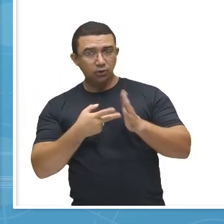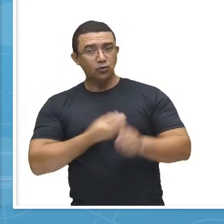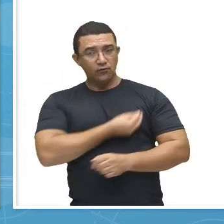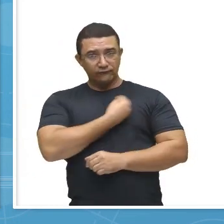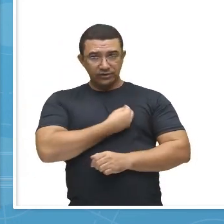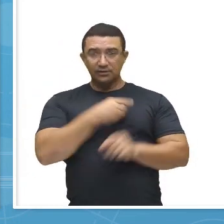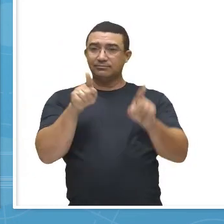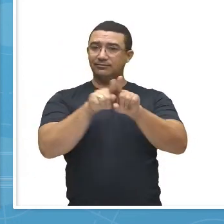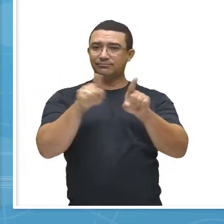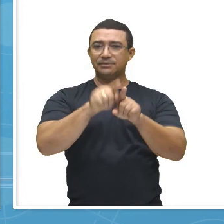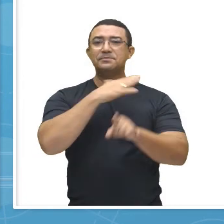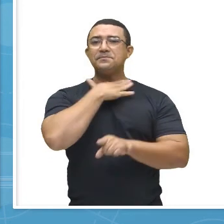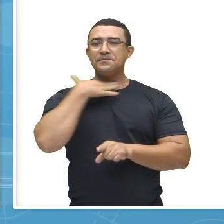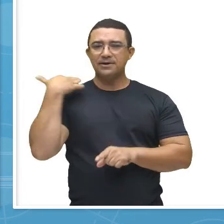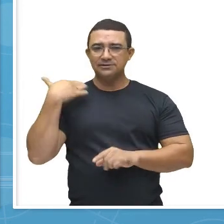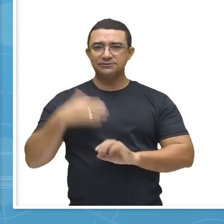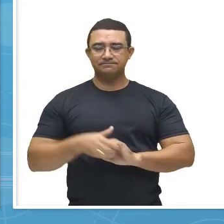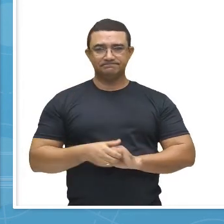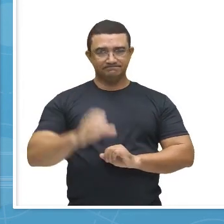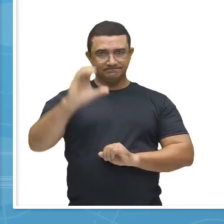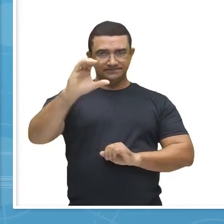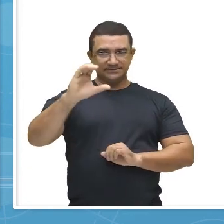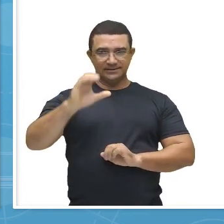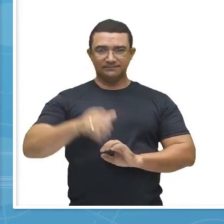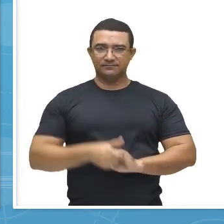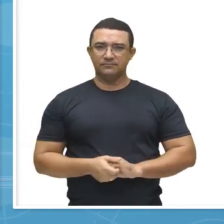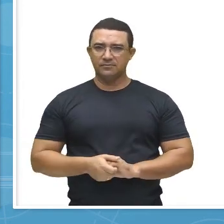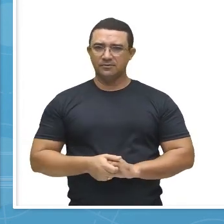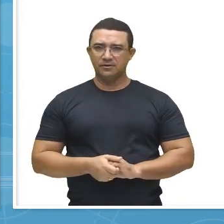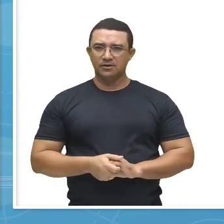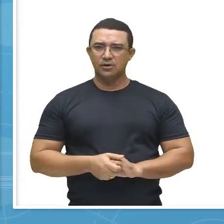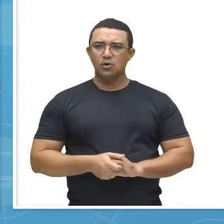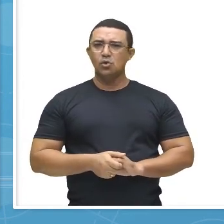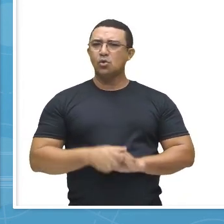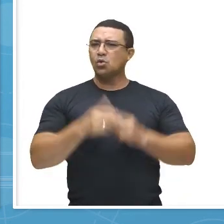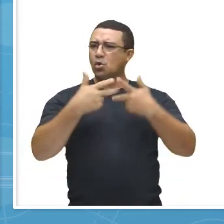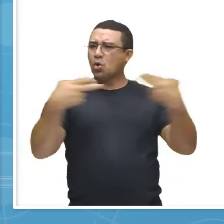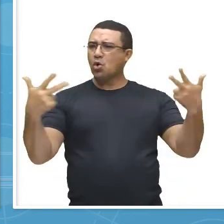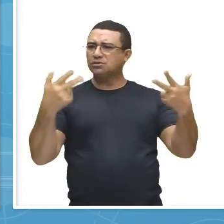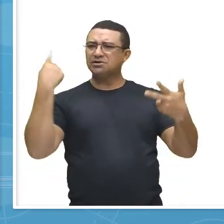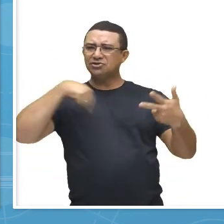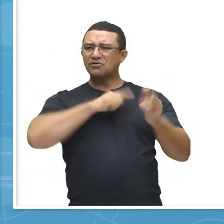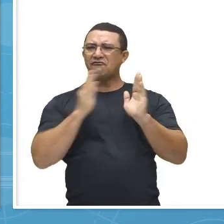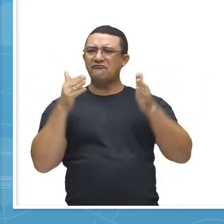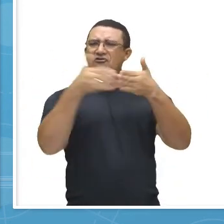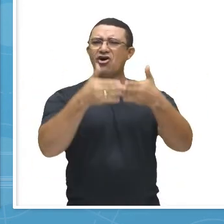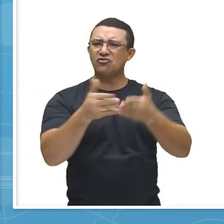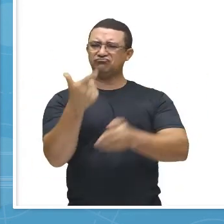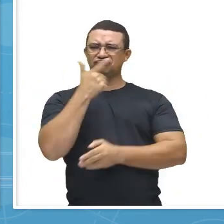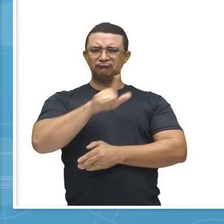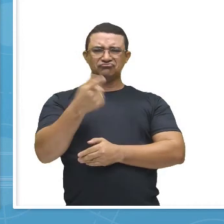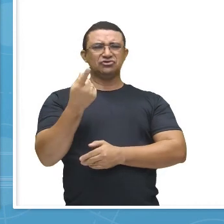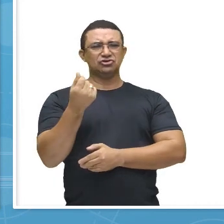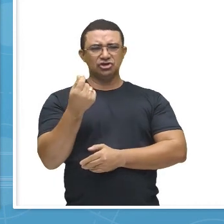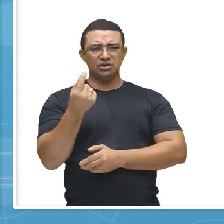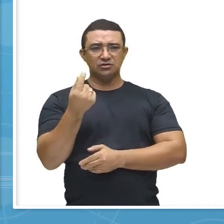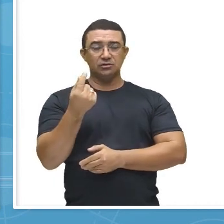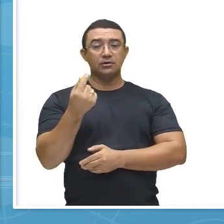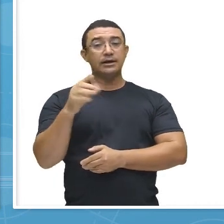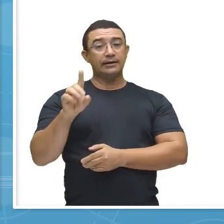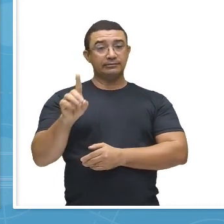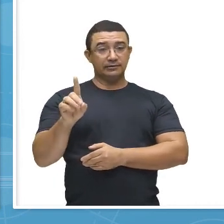morte? Letra C. Aquilo que nos dedicamos a ganhar dinheiro? Ou letra B,